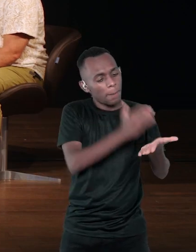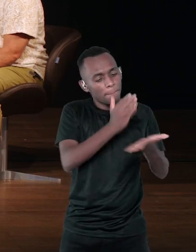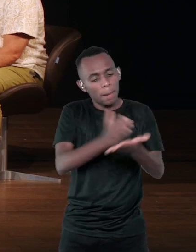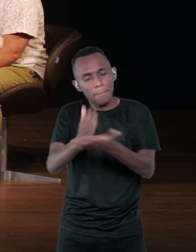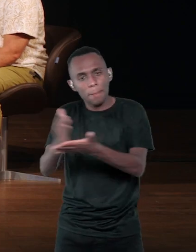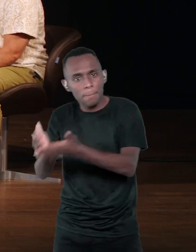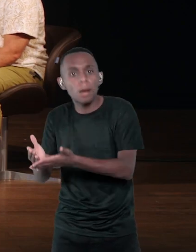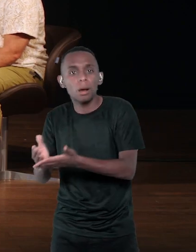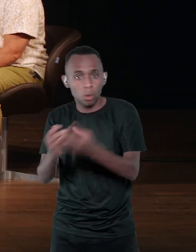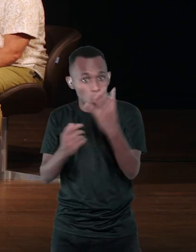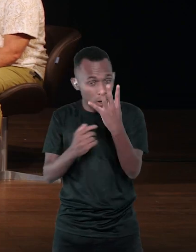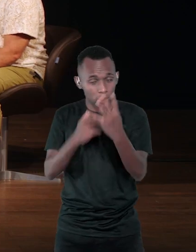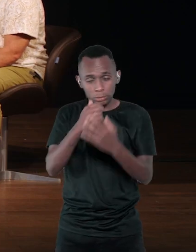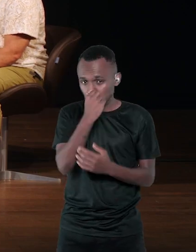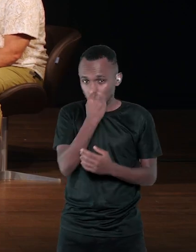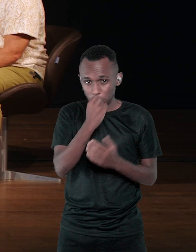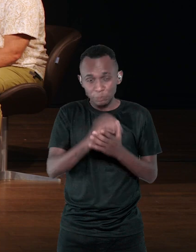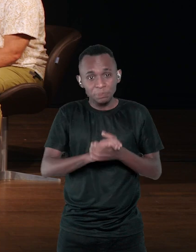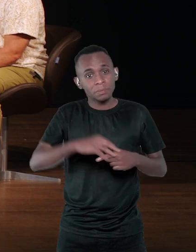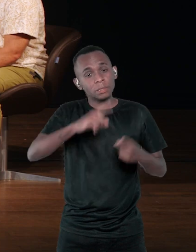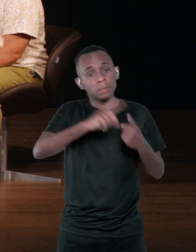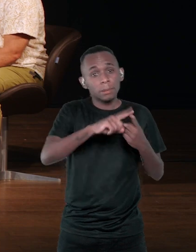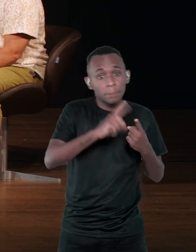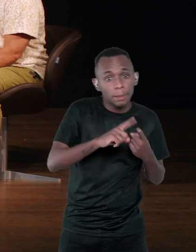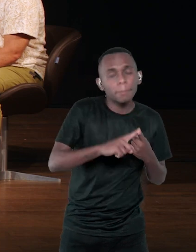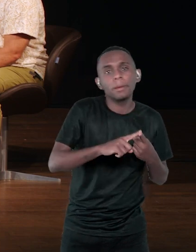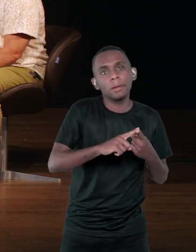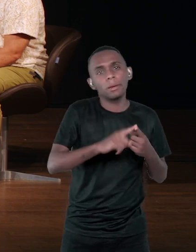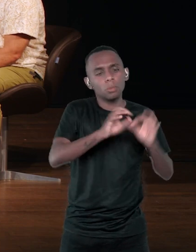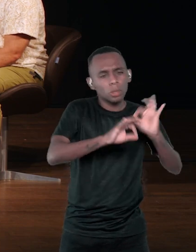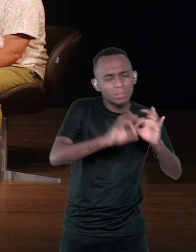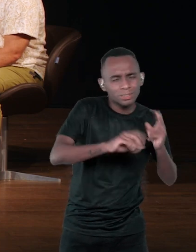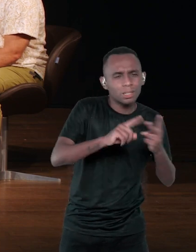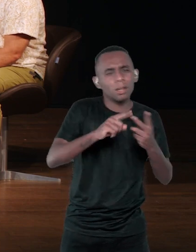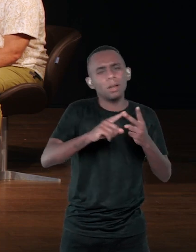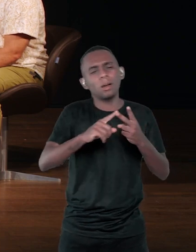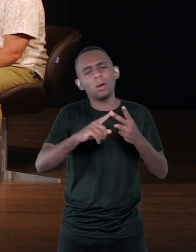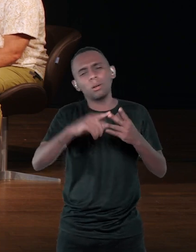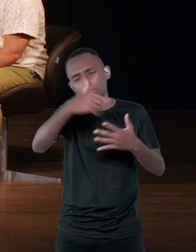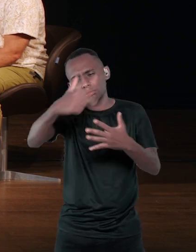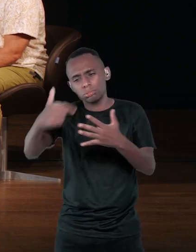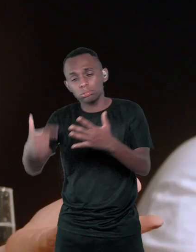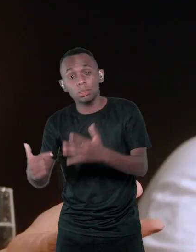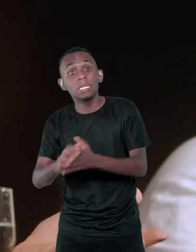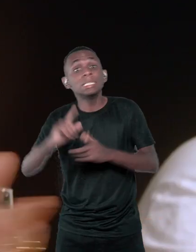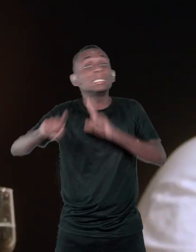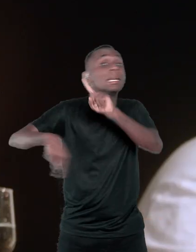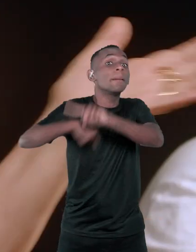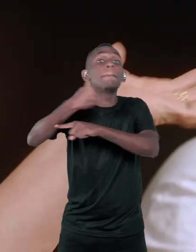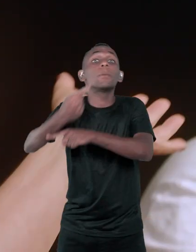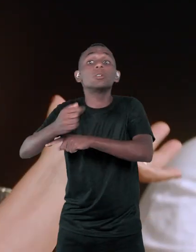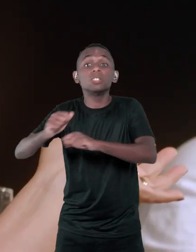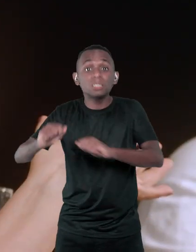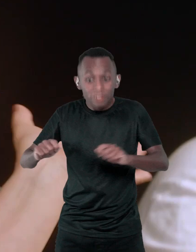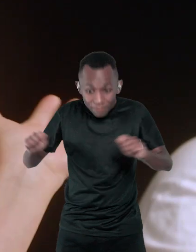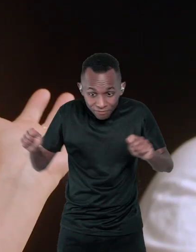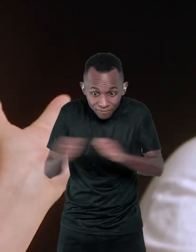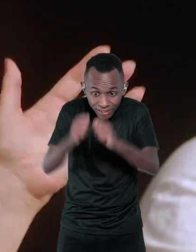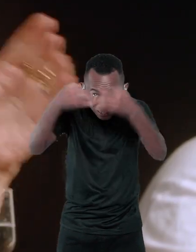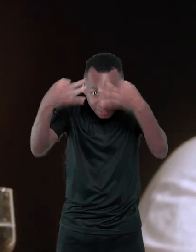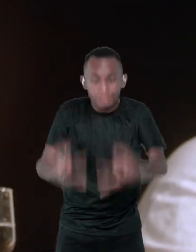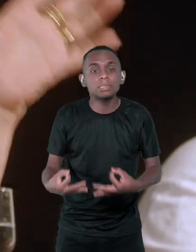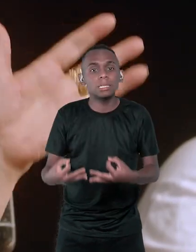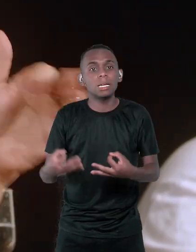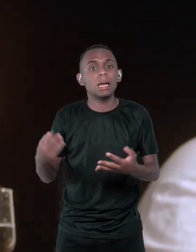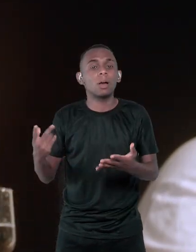depois, sei lá, um mês e tanto depois vai ser o planejamento. Aí depois que vai para a ação. E vocês já saíram agindo, né? Quer dizer,